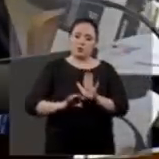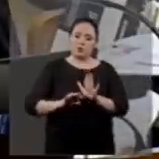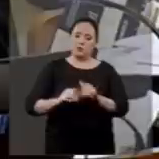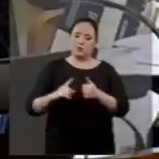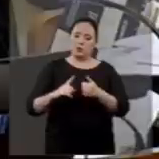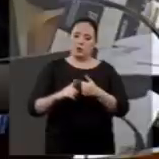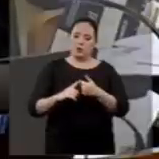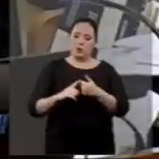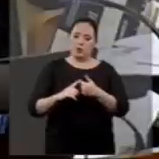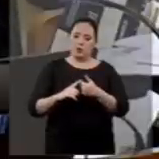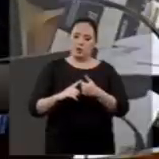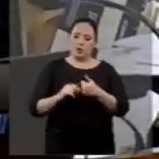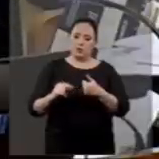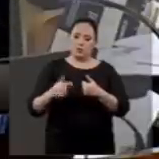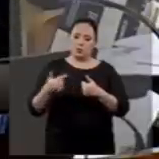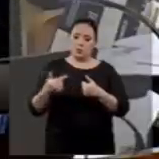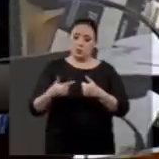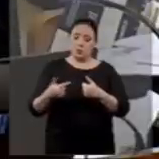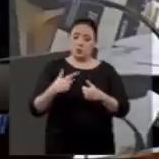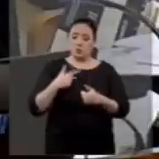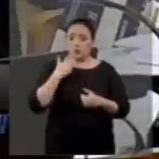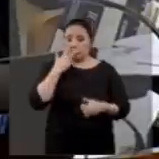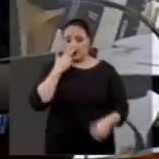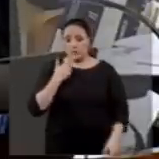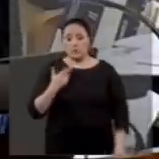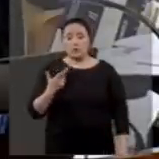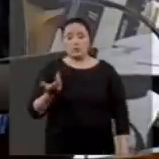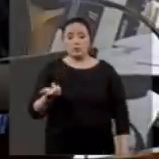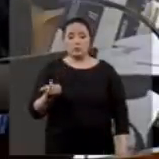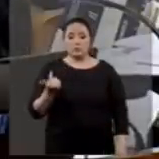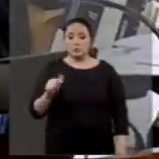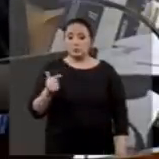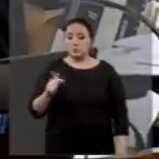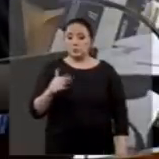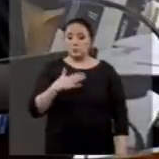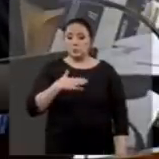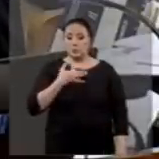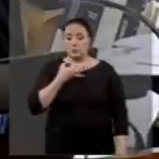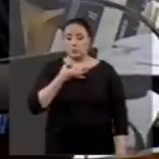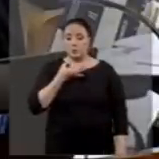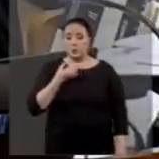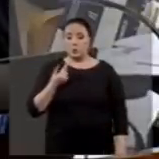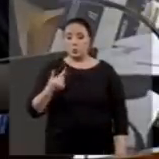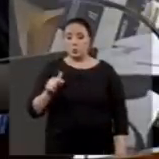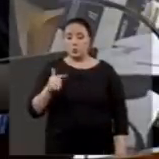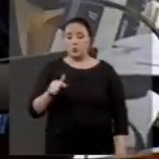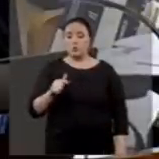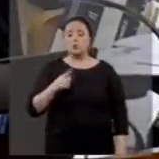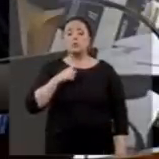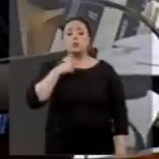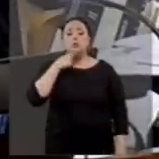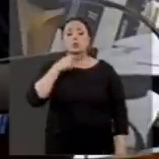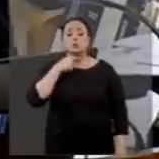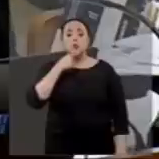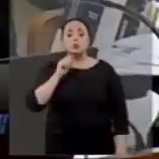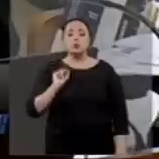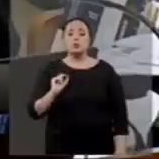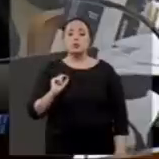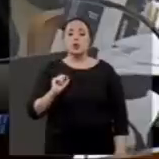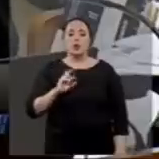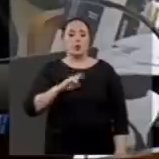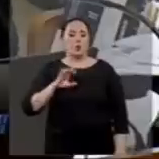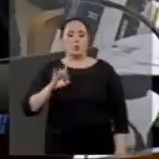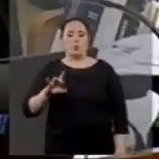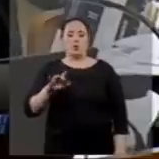2º, me parece que não há, a meu ver, nenhuma dúvida de que não é